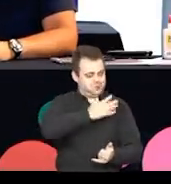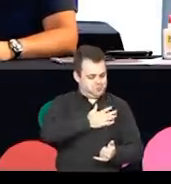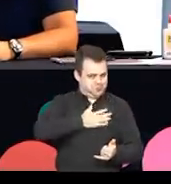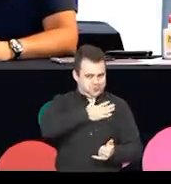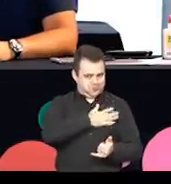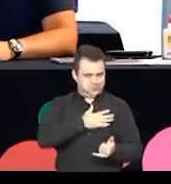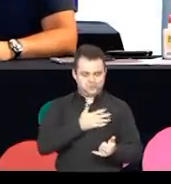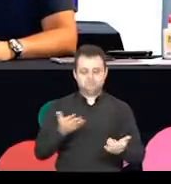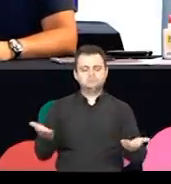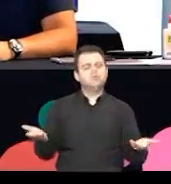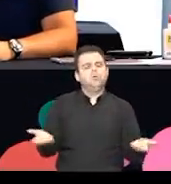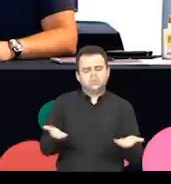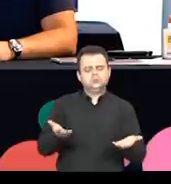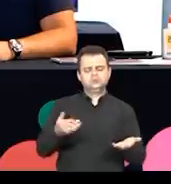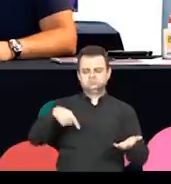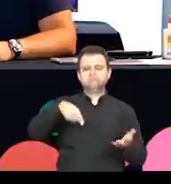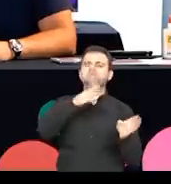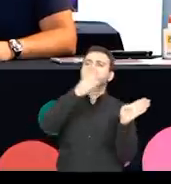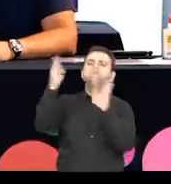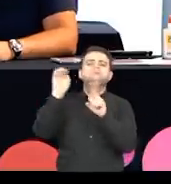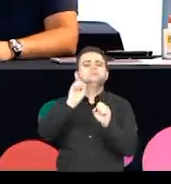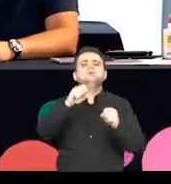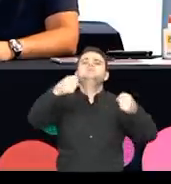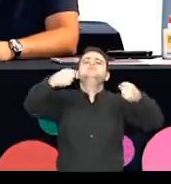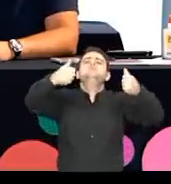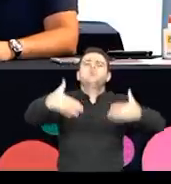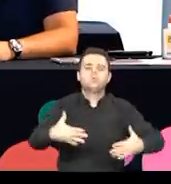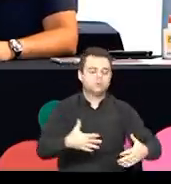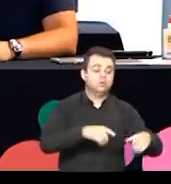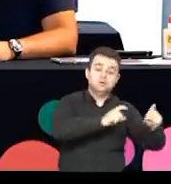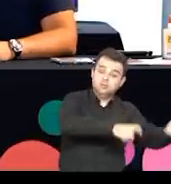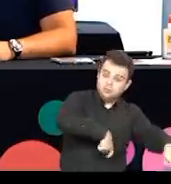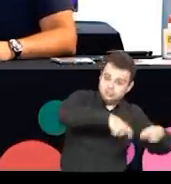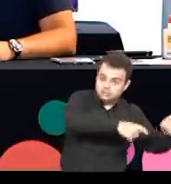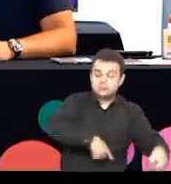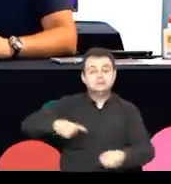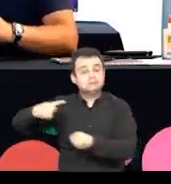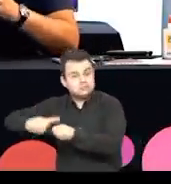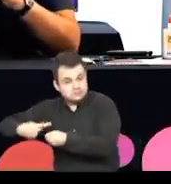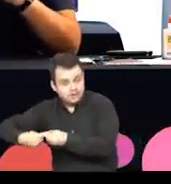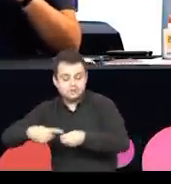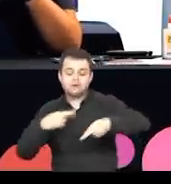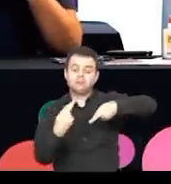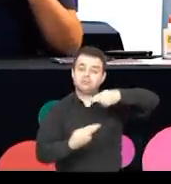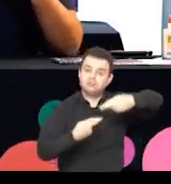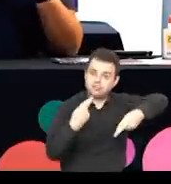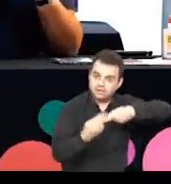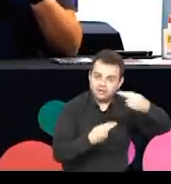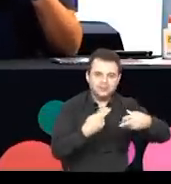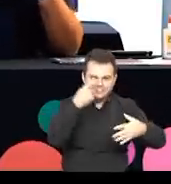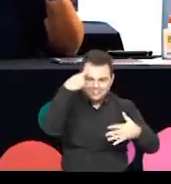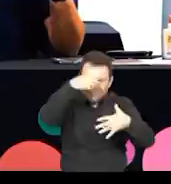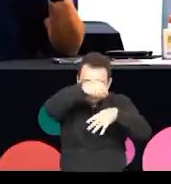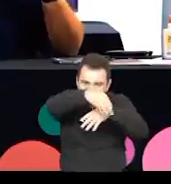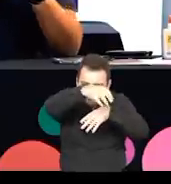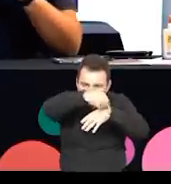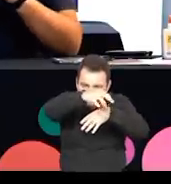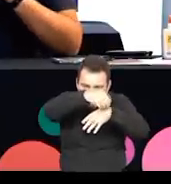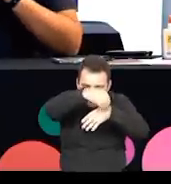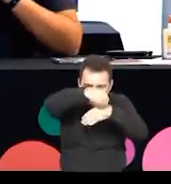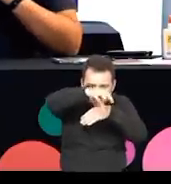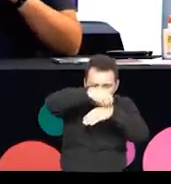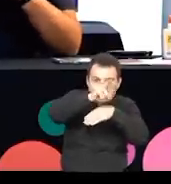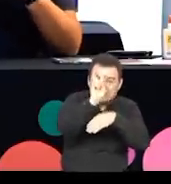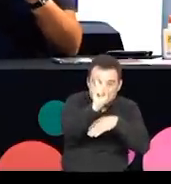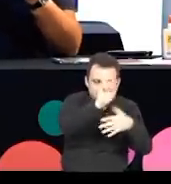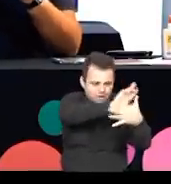aula de hoje nós aprendemos sobre o campo e sobre a cidade, sobre reciclagem, sobre os 5 R's, como reaproveitar os